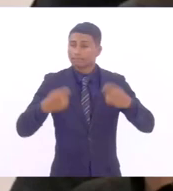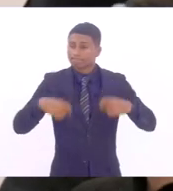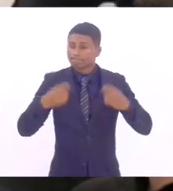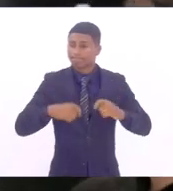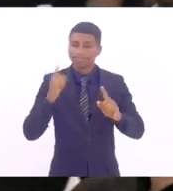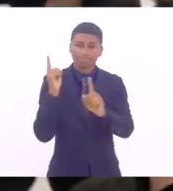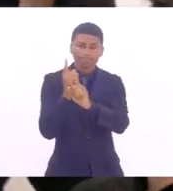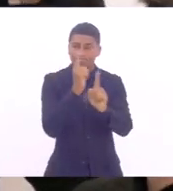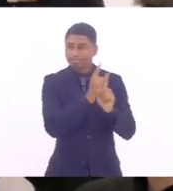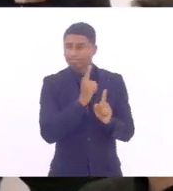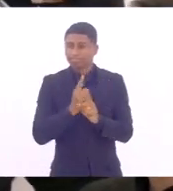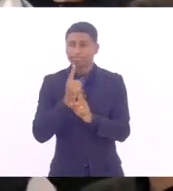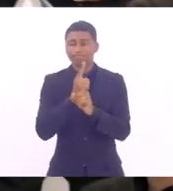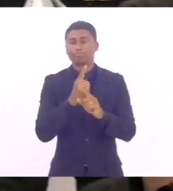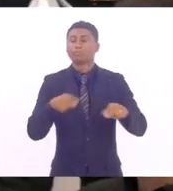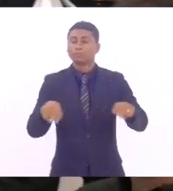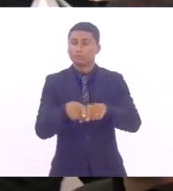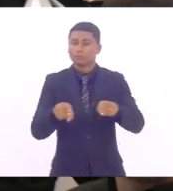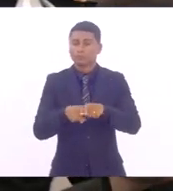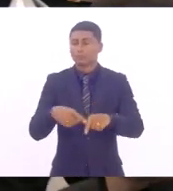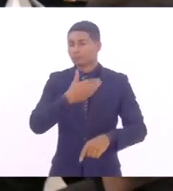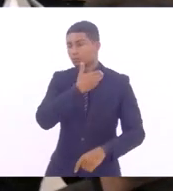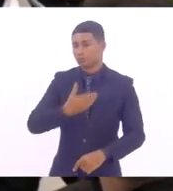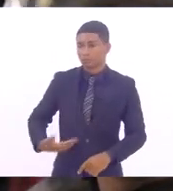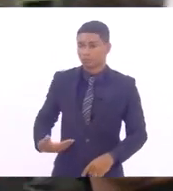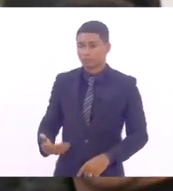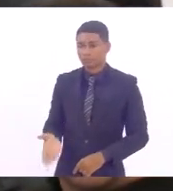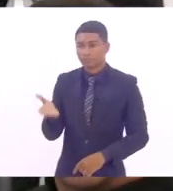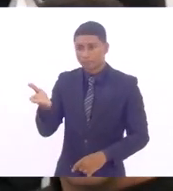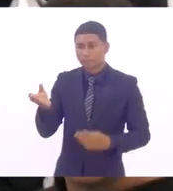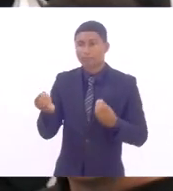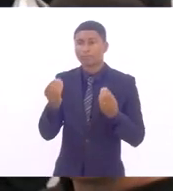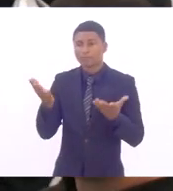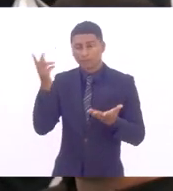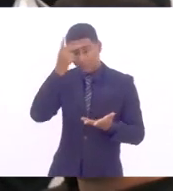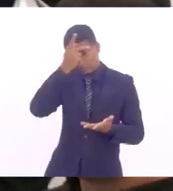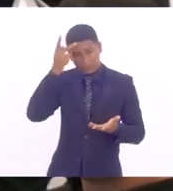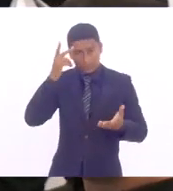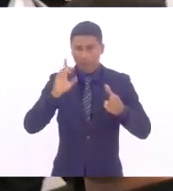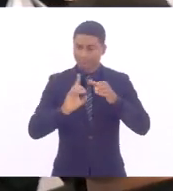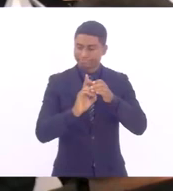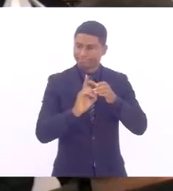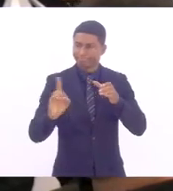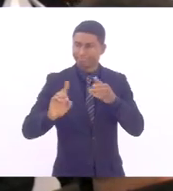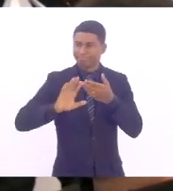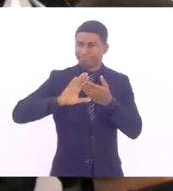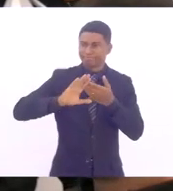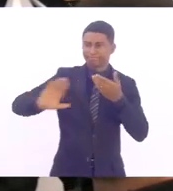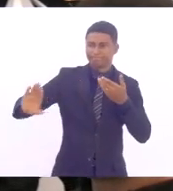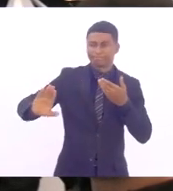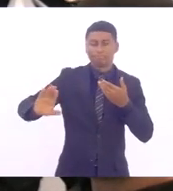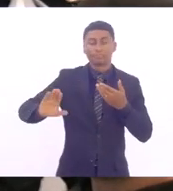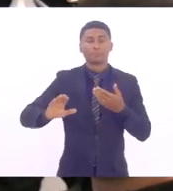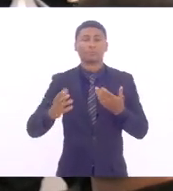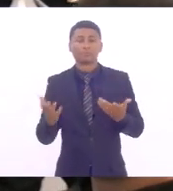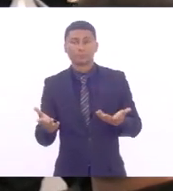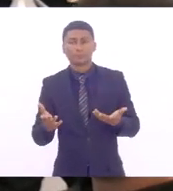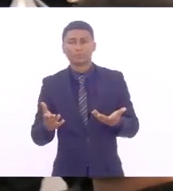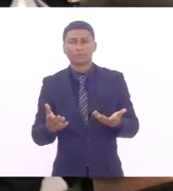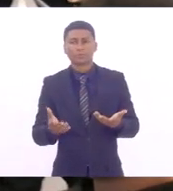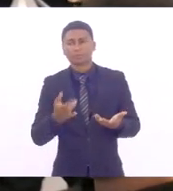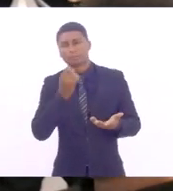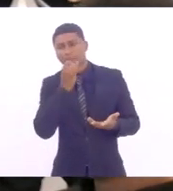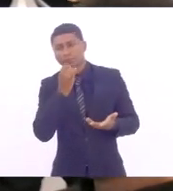ter um alinhamento junto ao poder público para que vocês consigam extirpar essas pessoas do seio de vocês. Não adianta um membro de